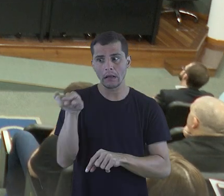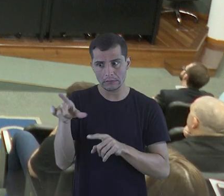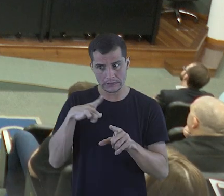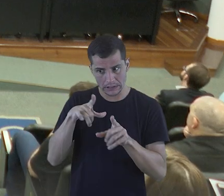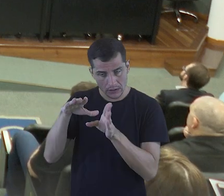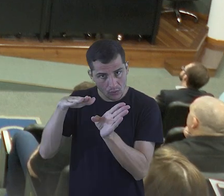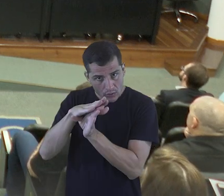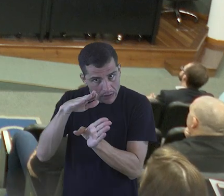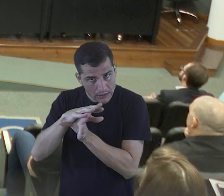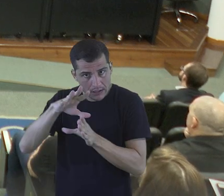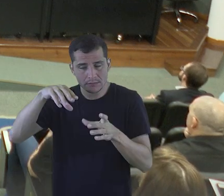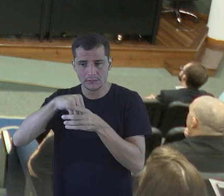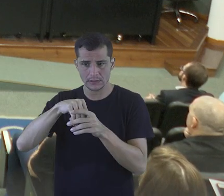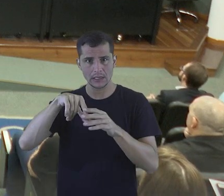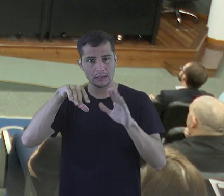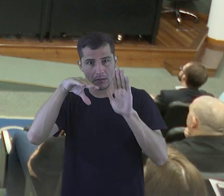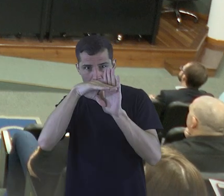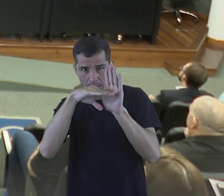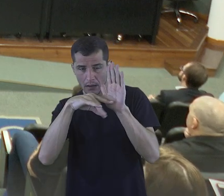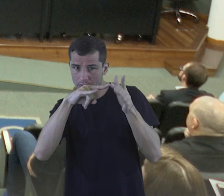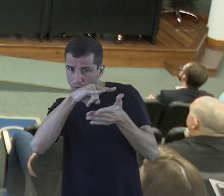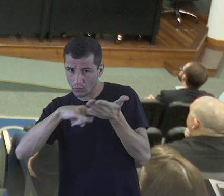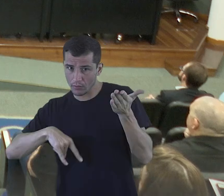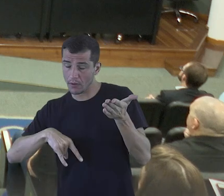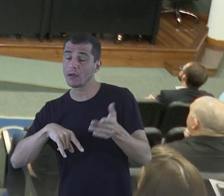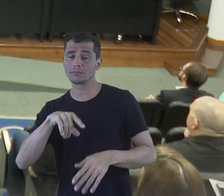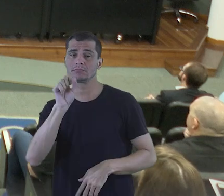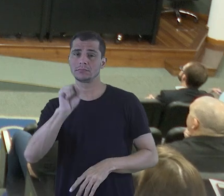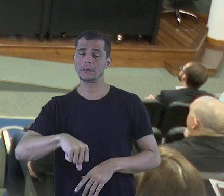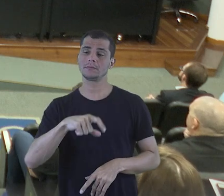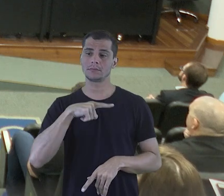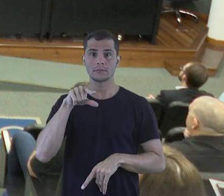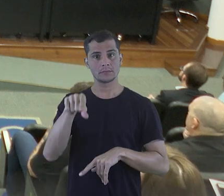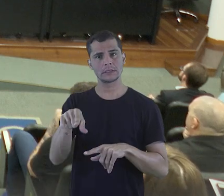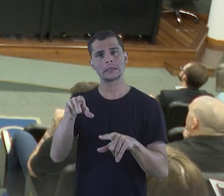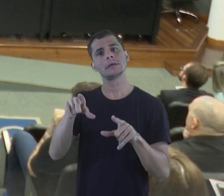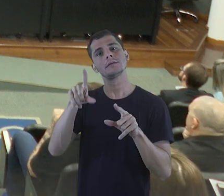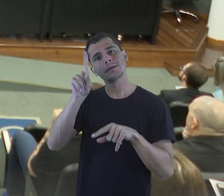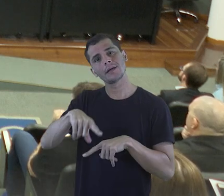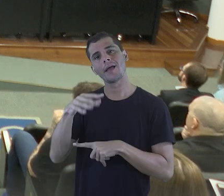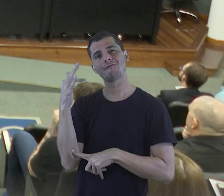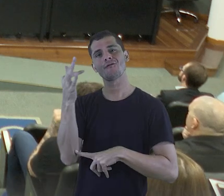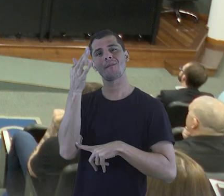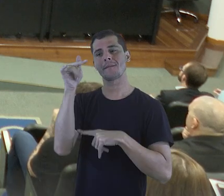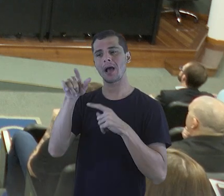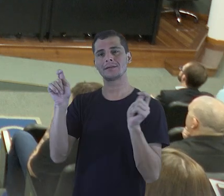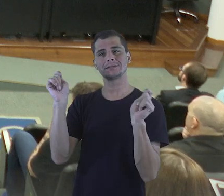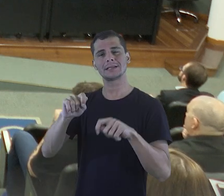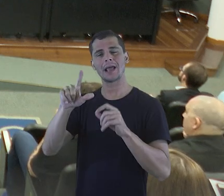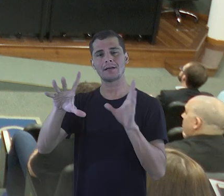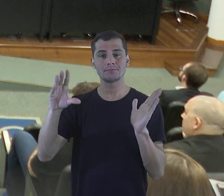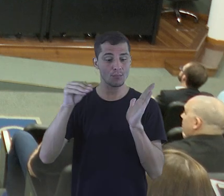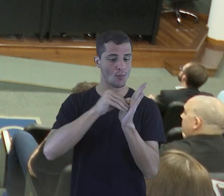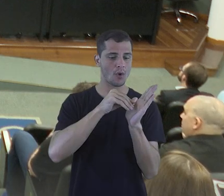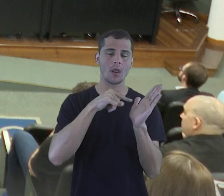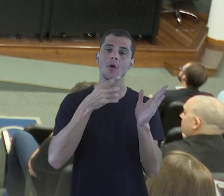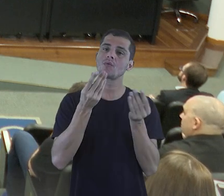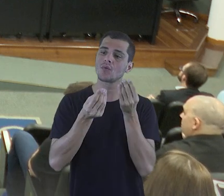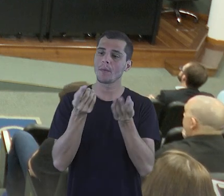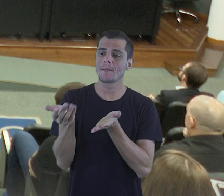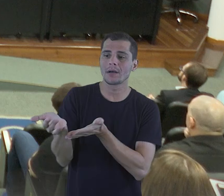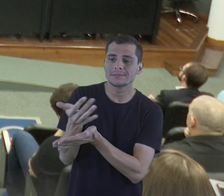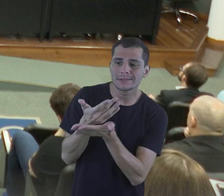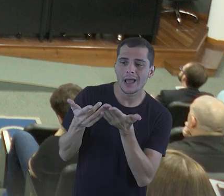a orientação interna de algum desses documentos sim então, você tem aqui uma formalização daquele